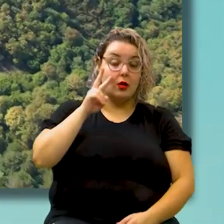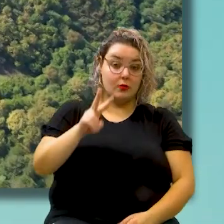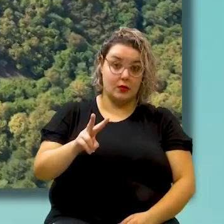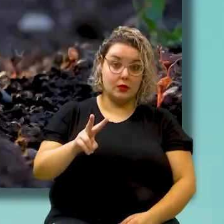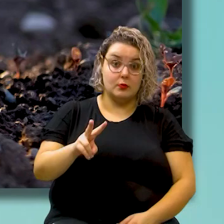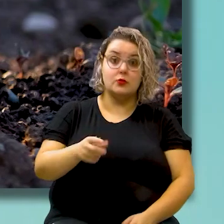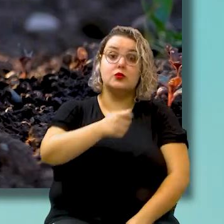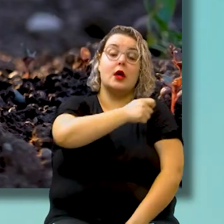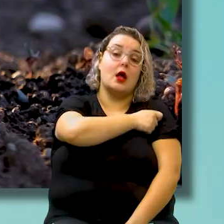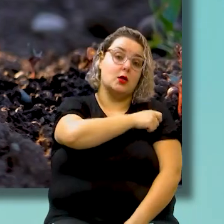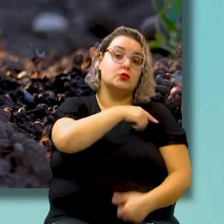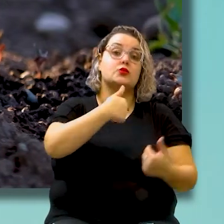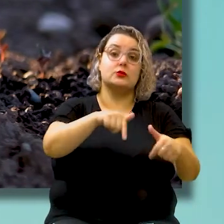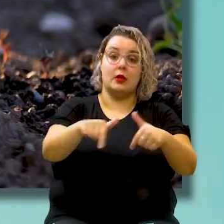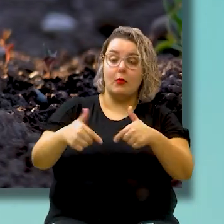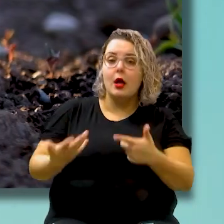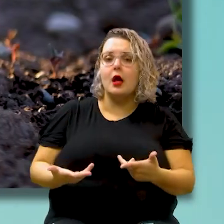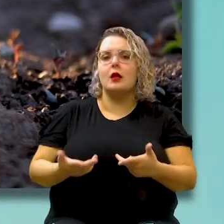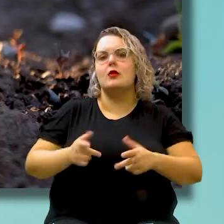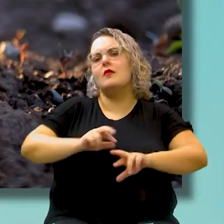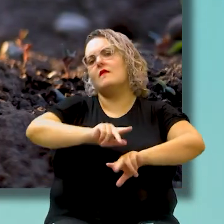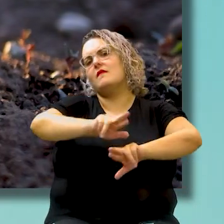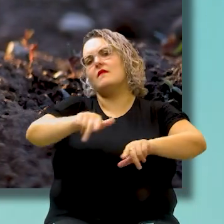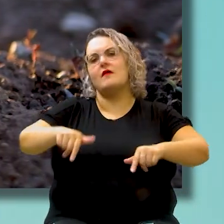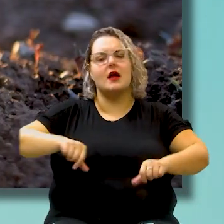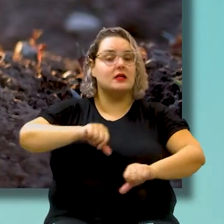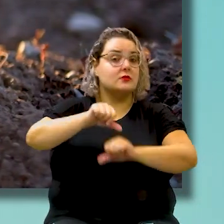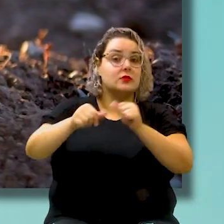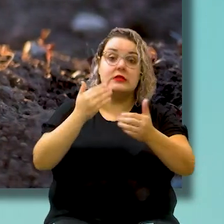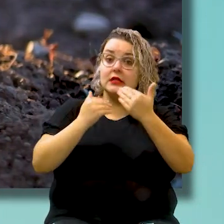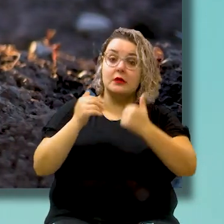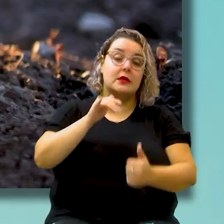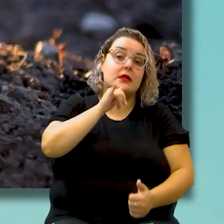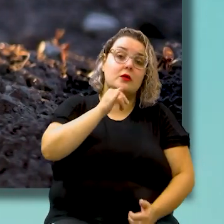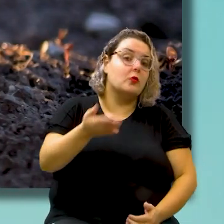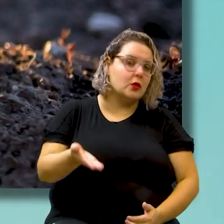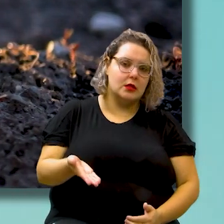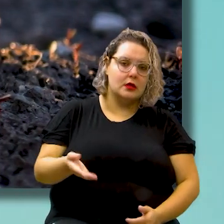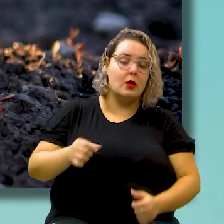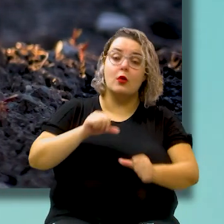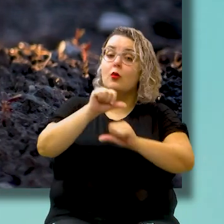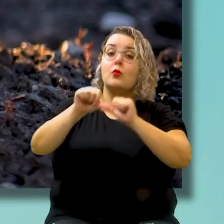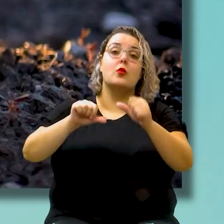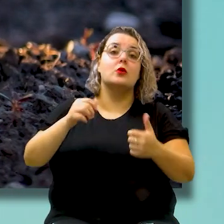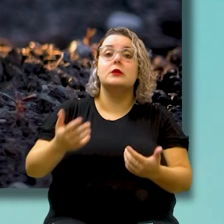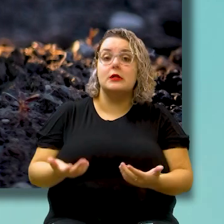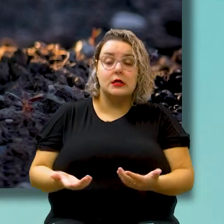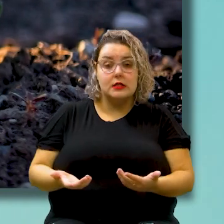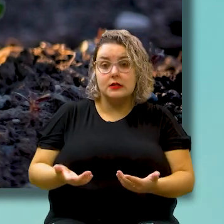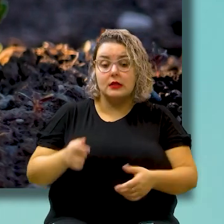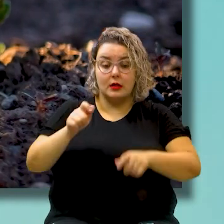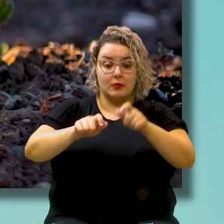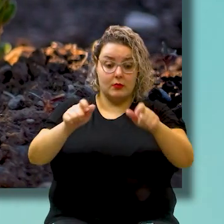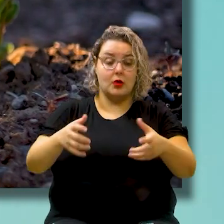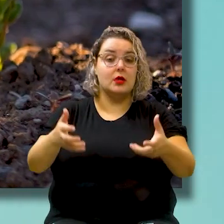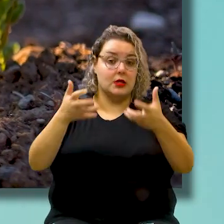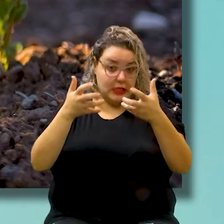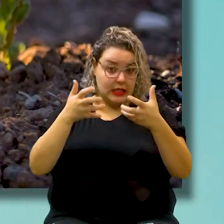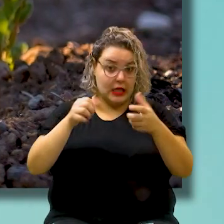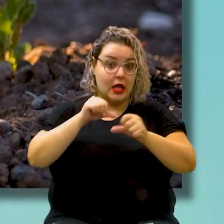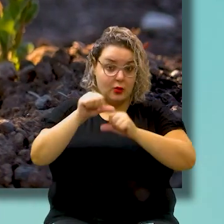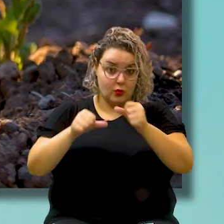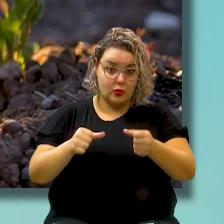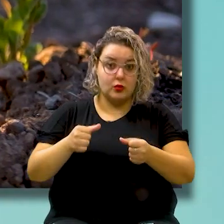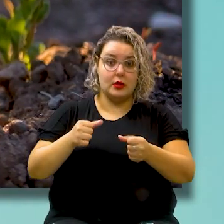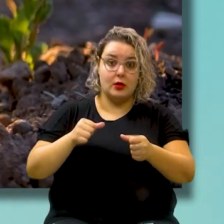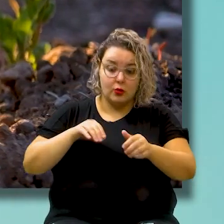tenho já visto nos estudantes que eu trabalho muitas mudanças na alimentação. Muitas mudanças que pessoas que